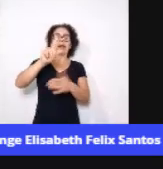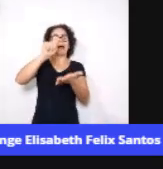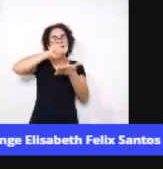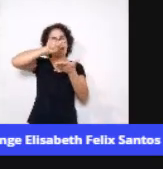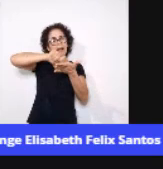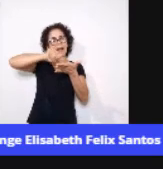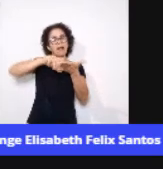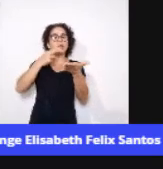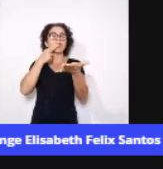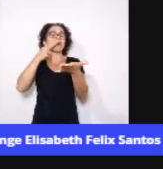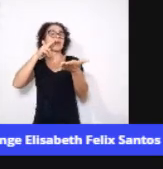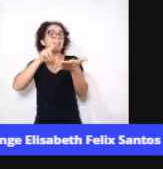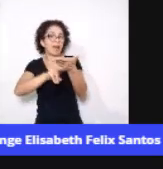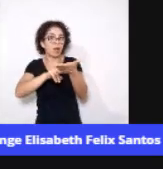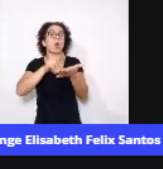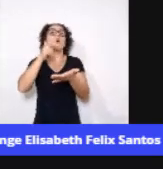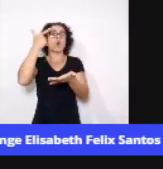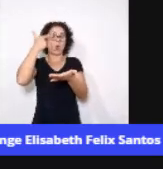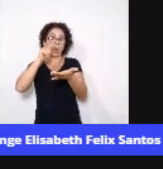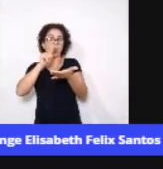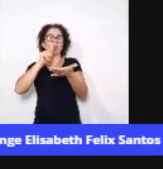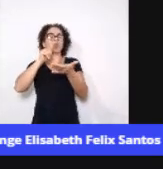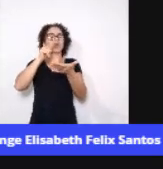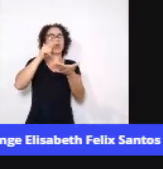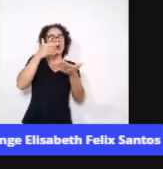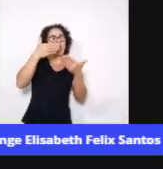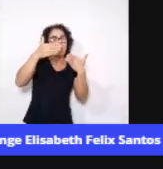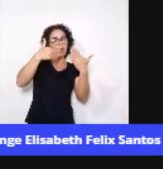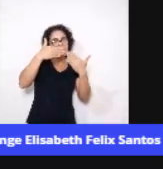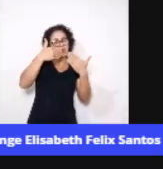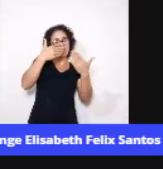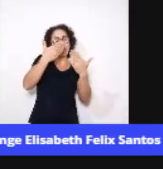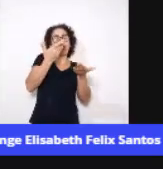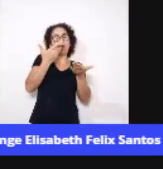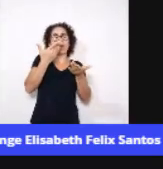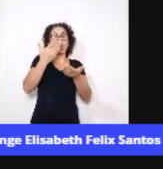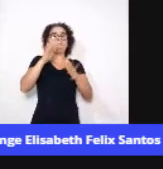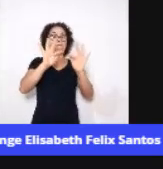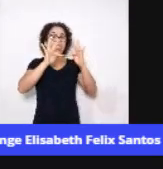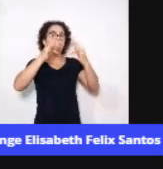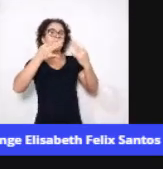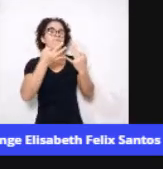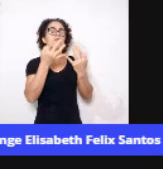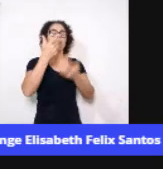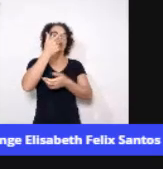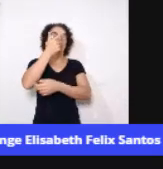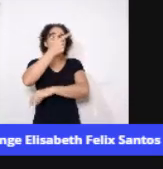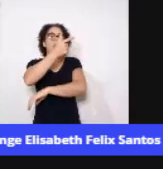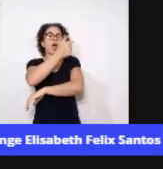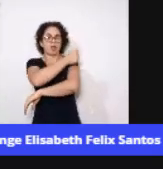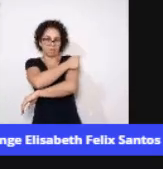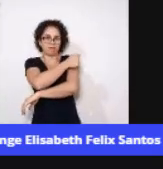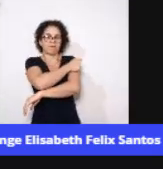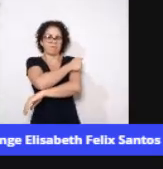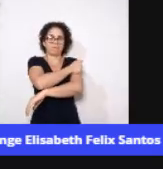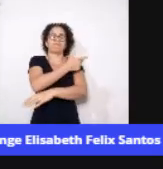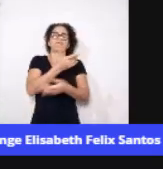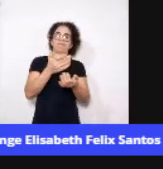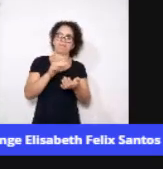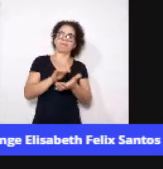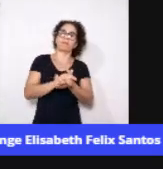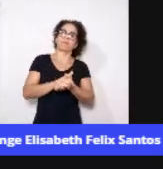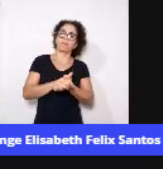alunos. Bom, perceba, no caderno de atividade, ele pode ser um caderno feito